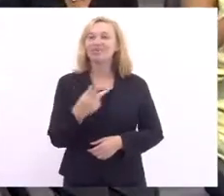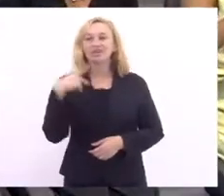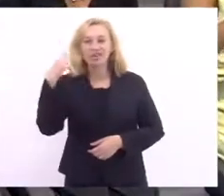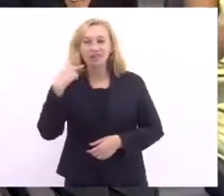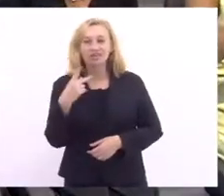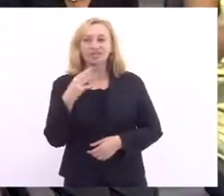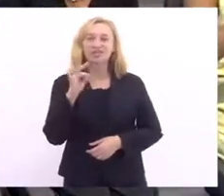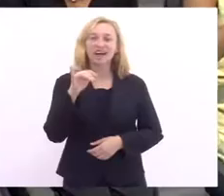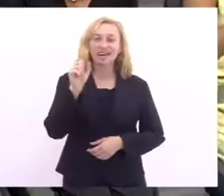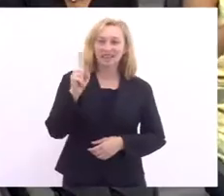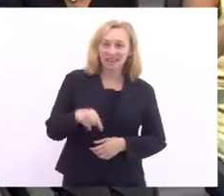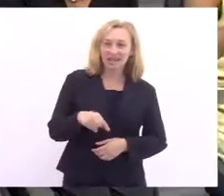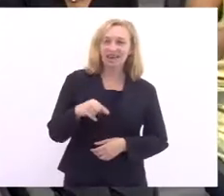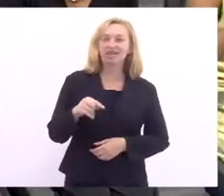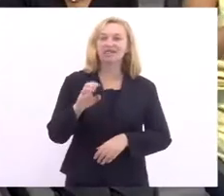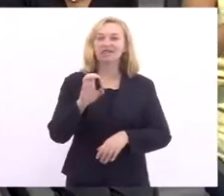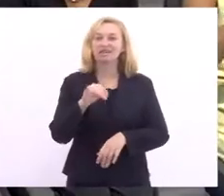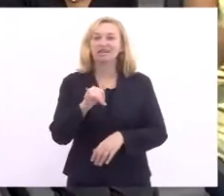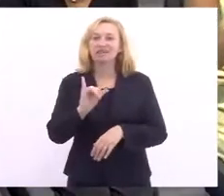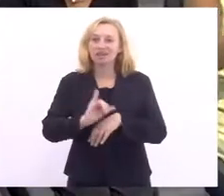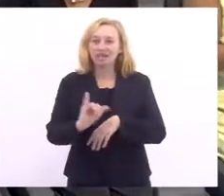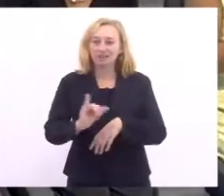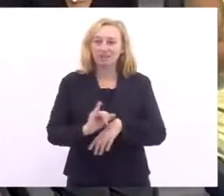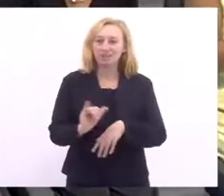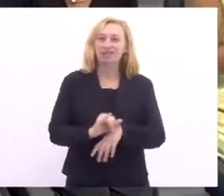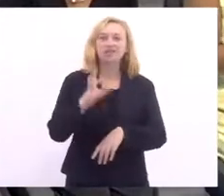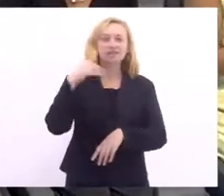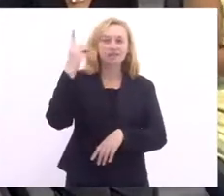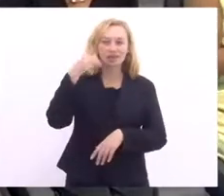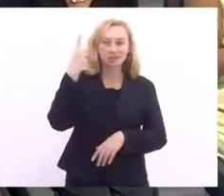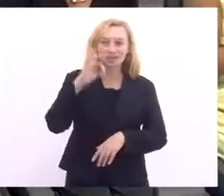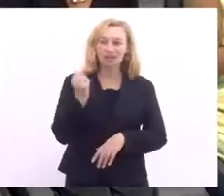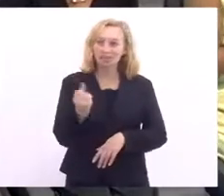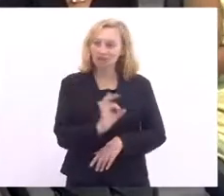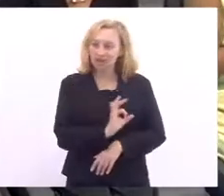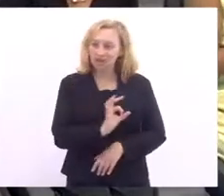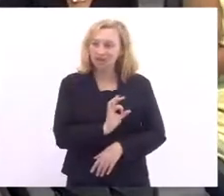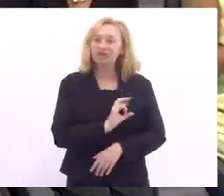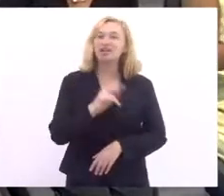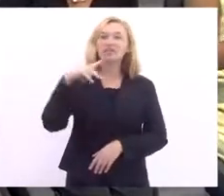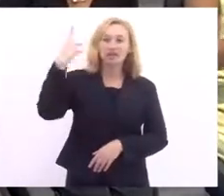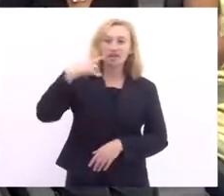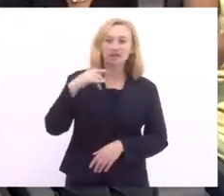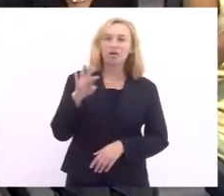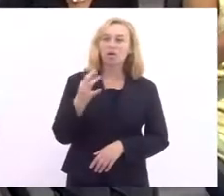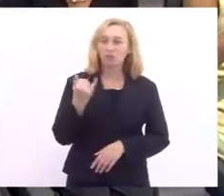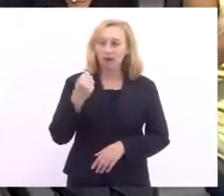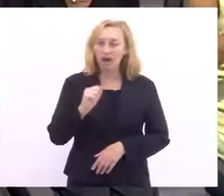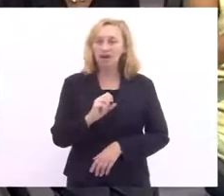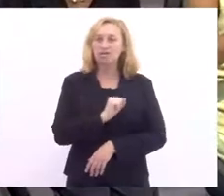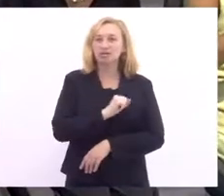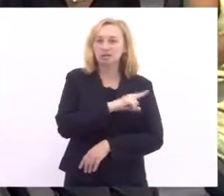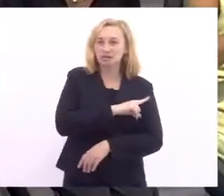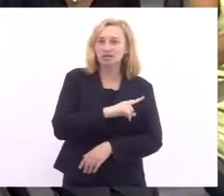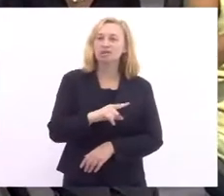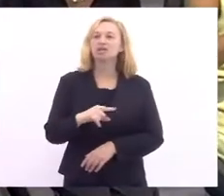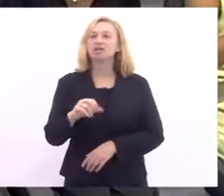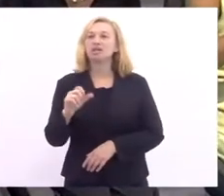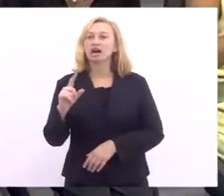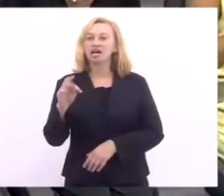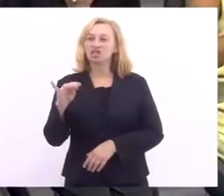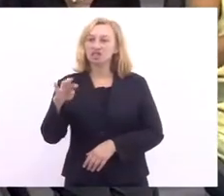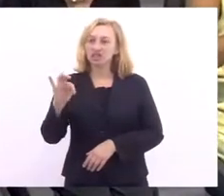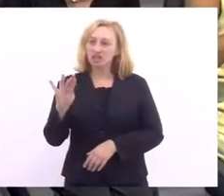thayná de Paula da capital deputada Martha Rocha Vereador Romário Régis São Gonçalo e o conselheiro da